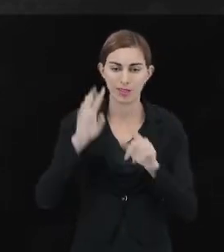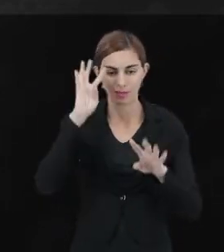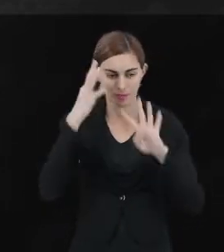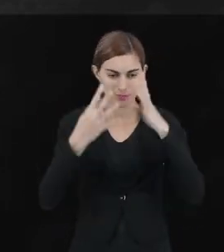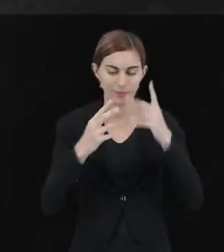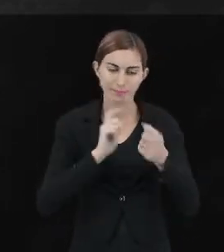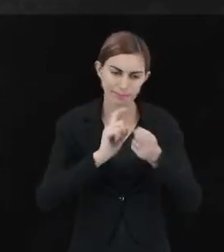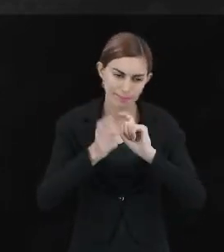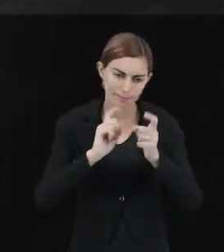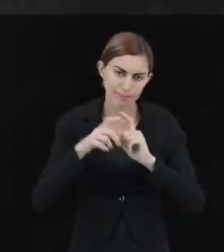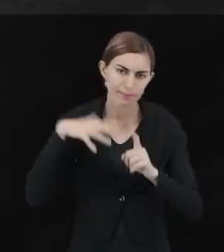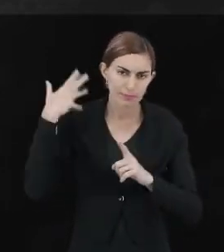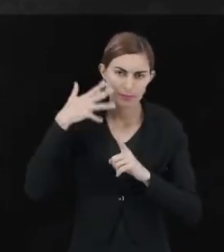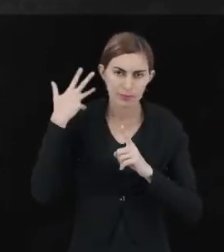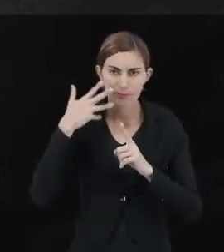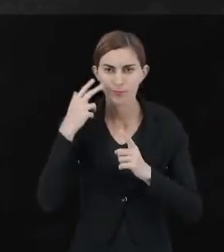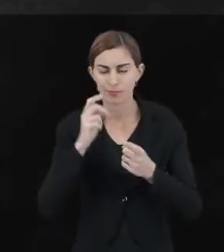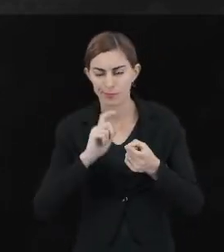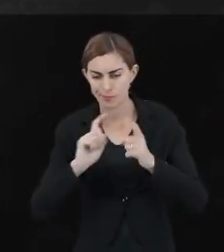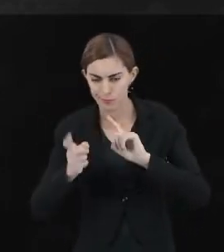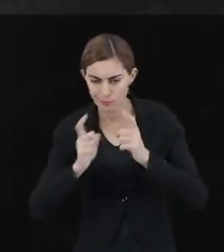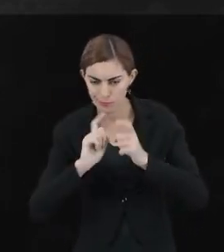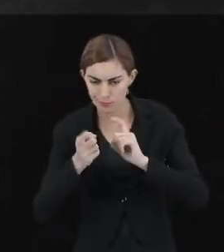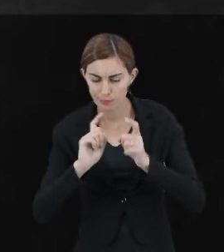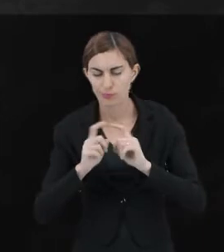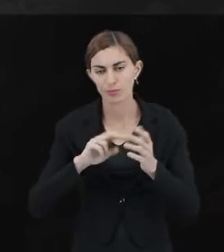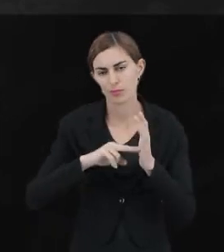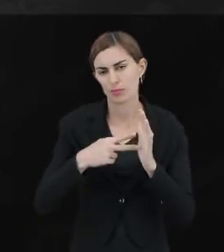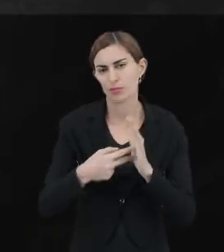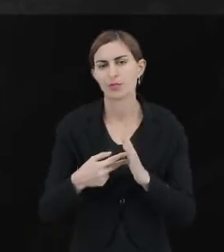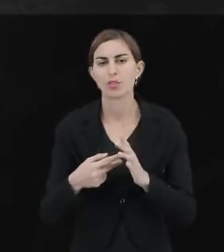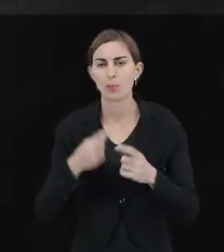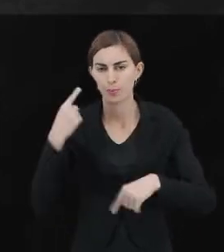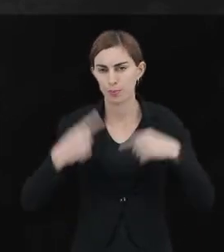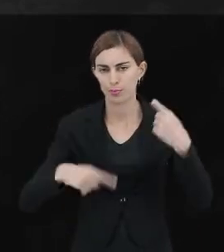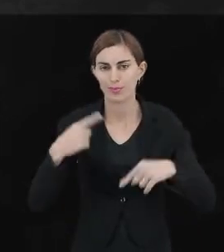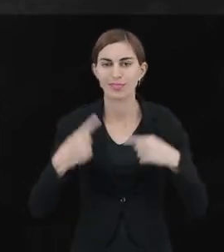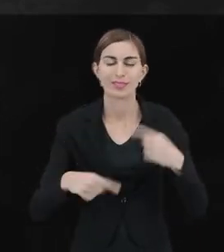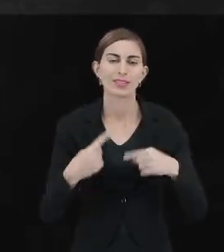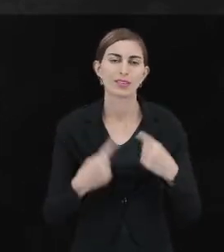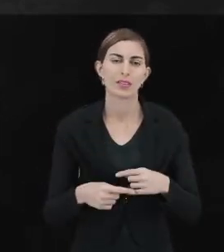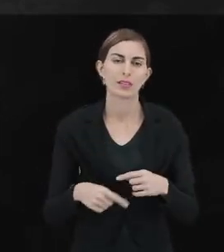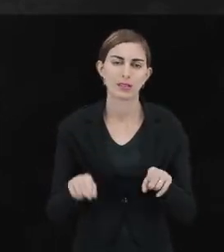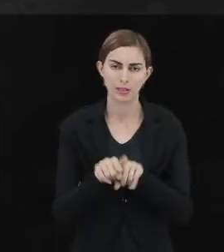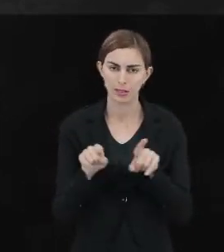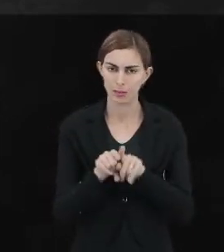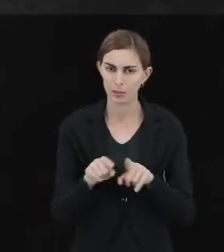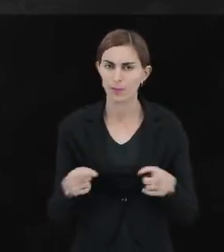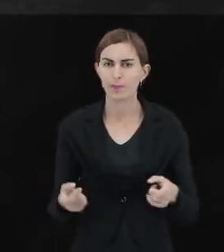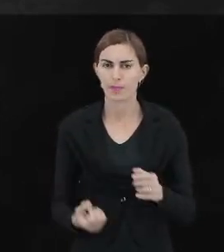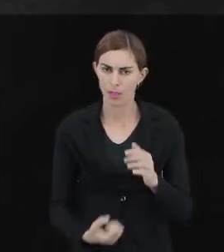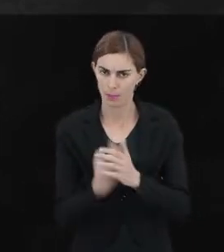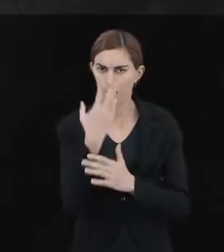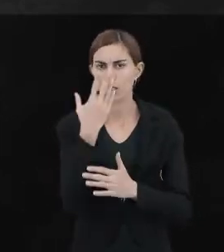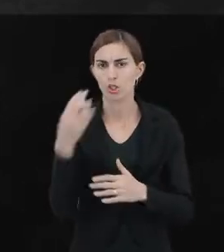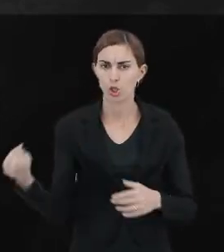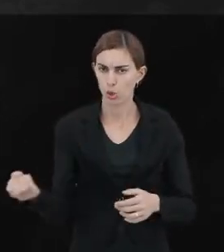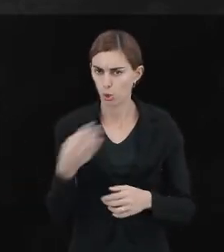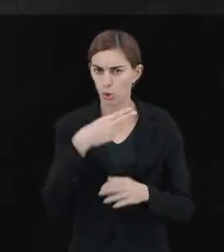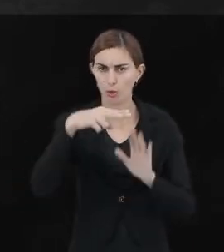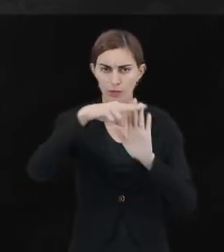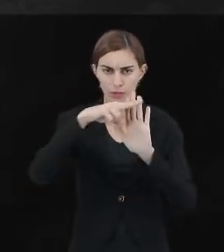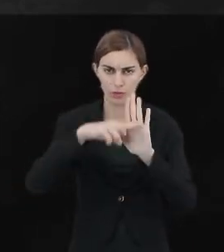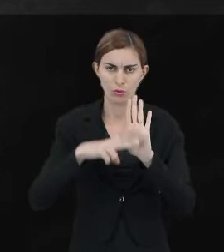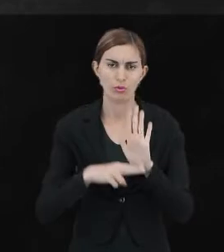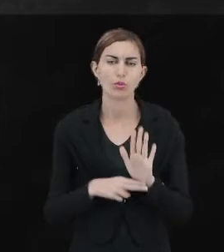serem articuladas em um discurso que disputa a significação das políticas. Assim, quando aparece uma